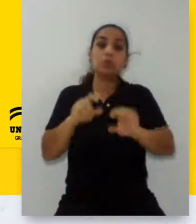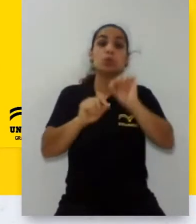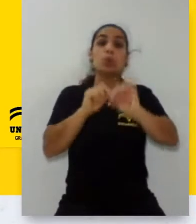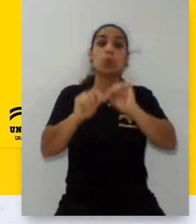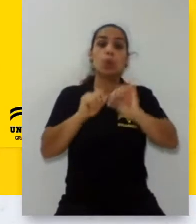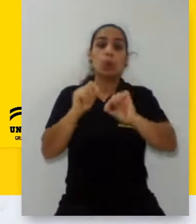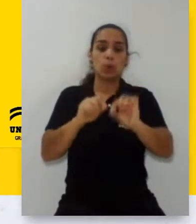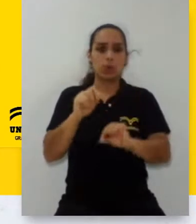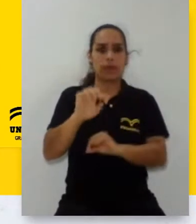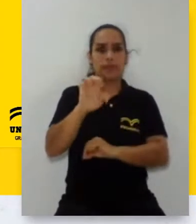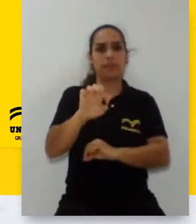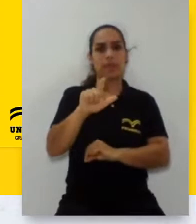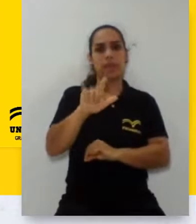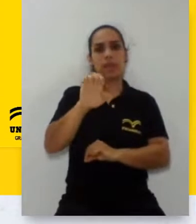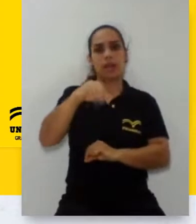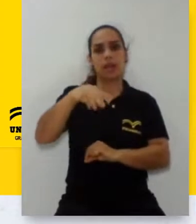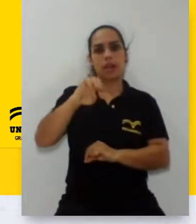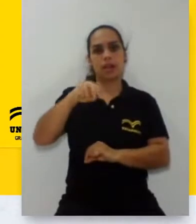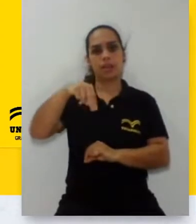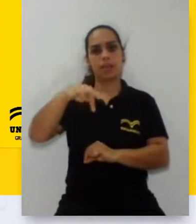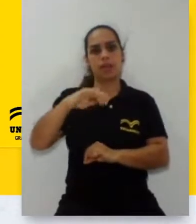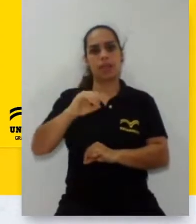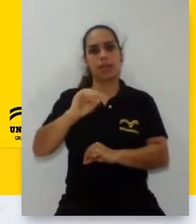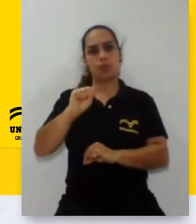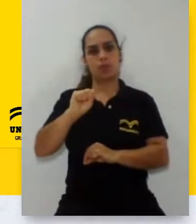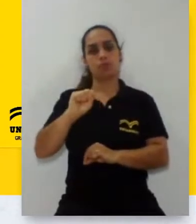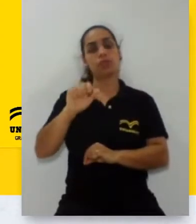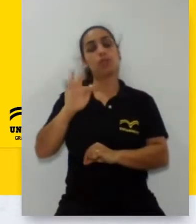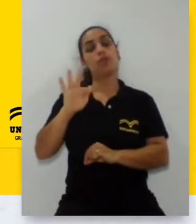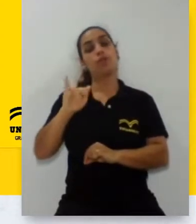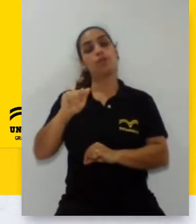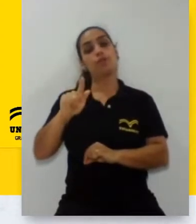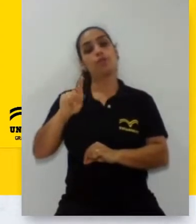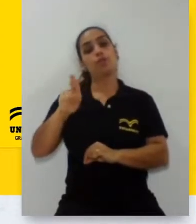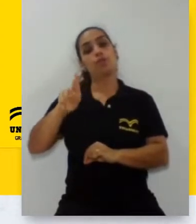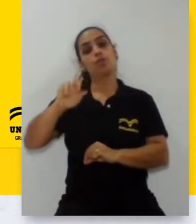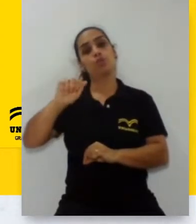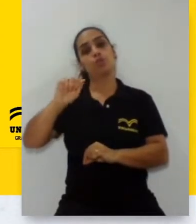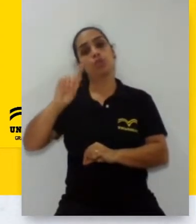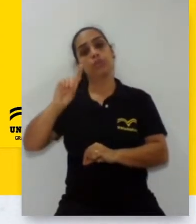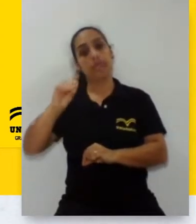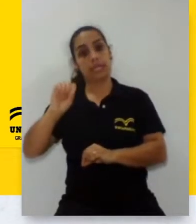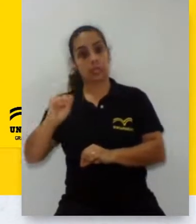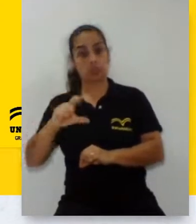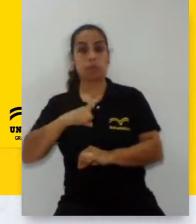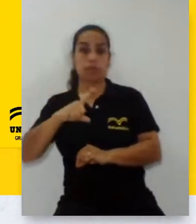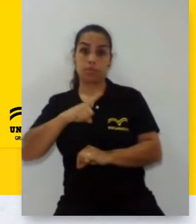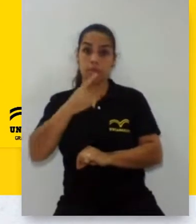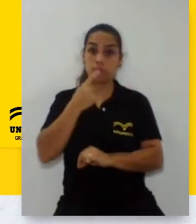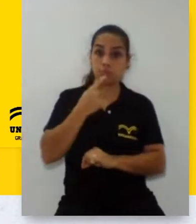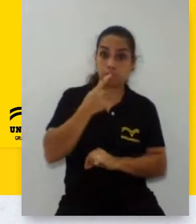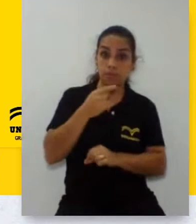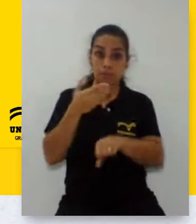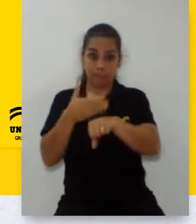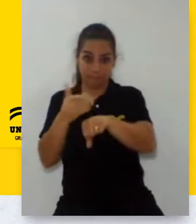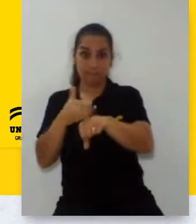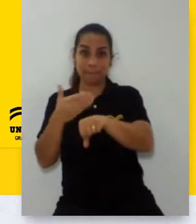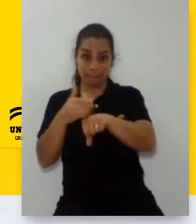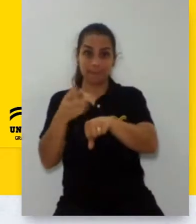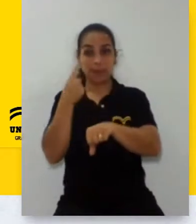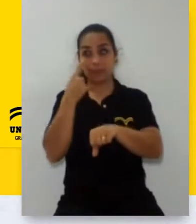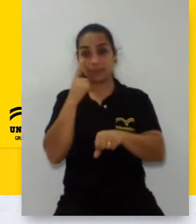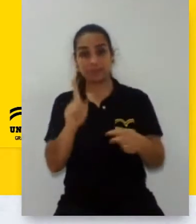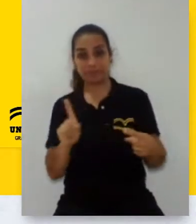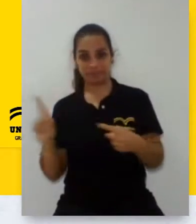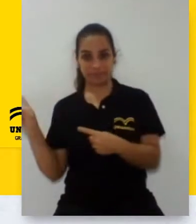os famosos glóbulos vermelhos e glóbulos brancos. E aí já tem um detalhe, glóbulos brancos vão ajudar na atividade imune, né?